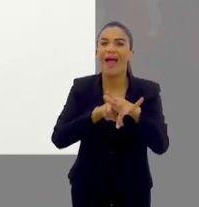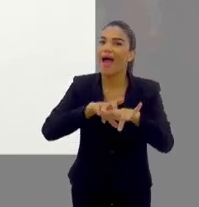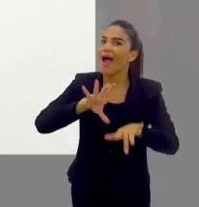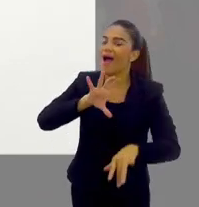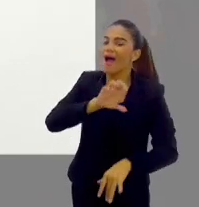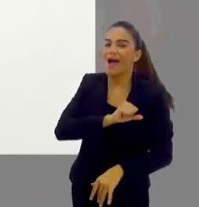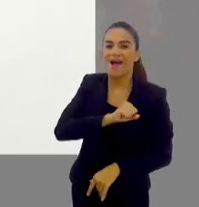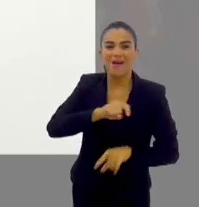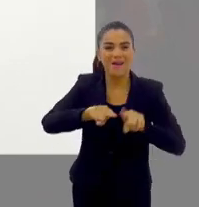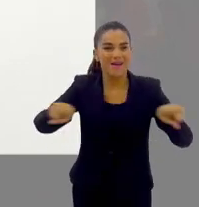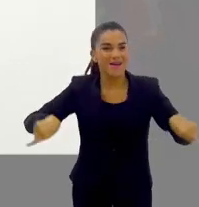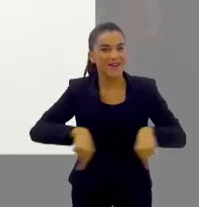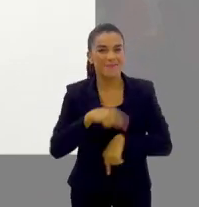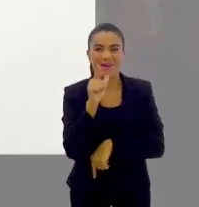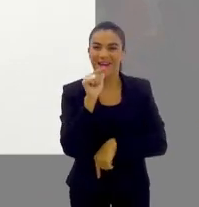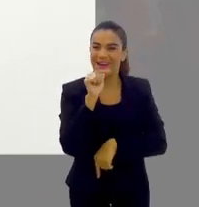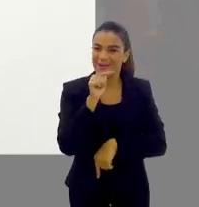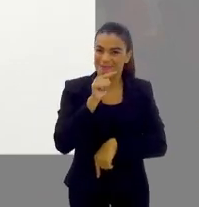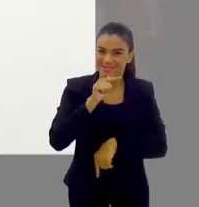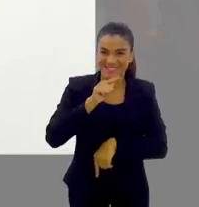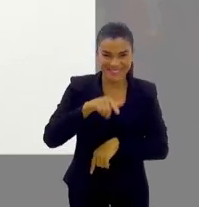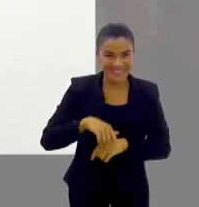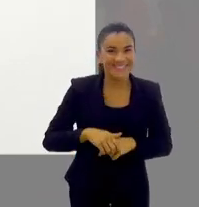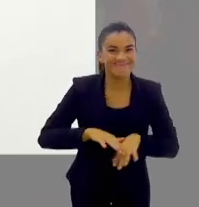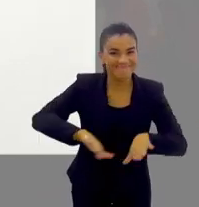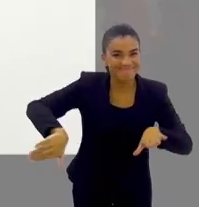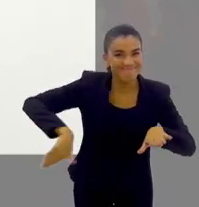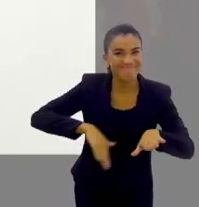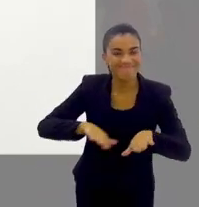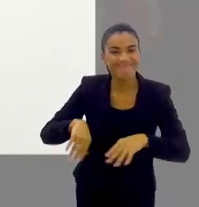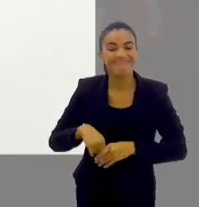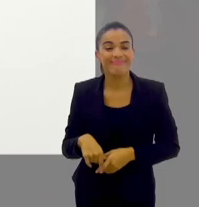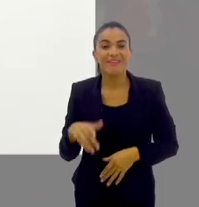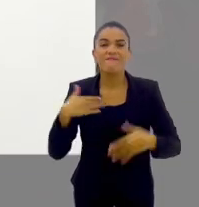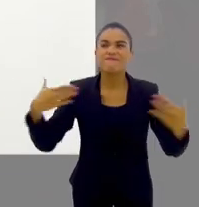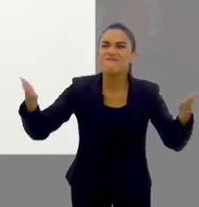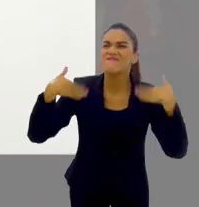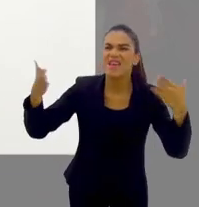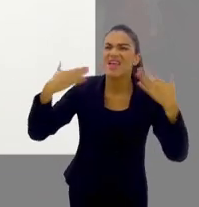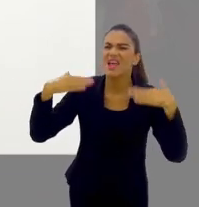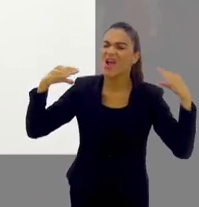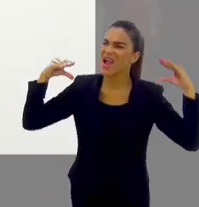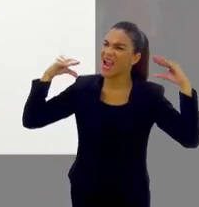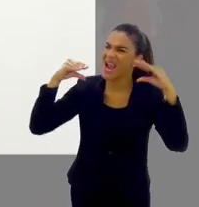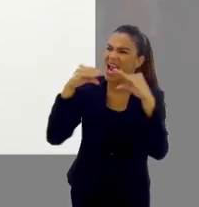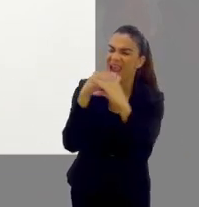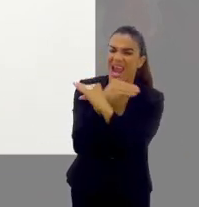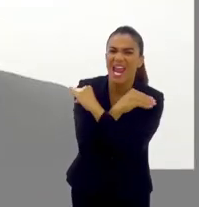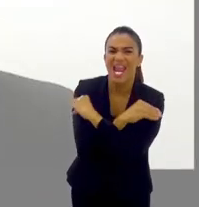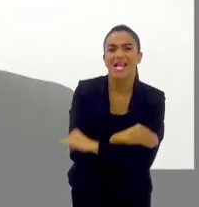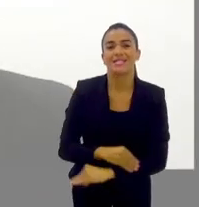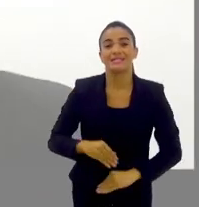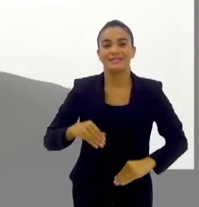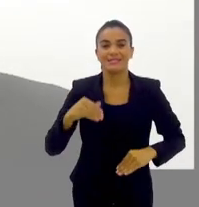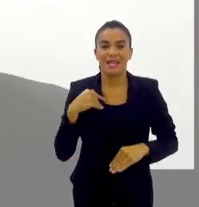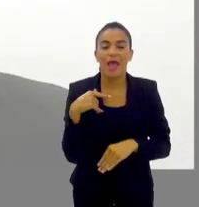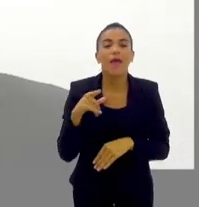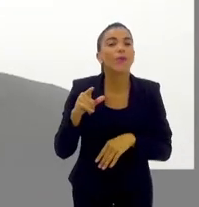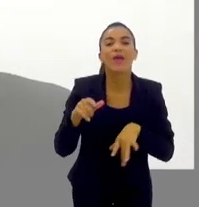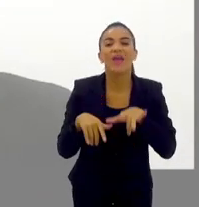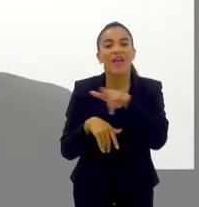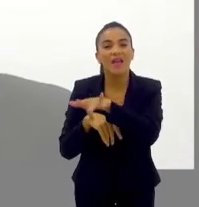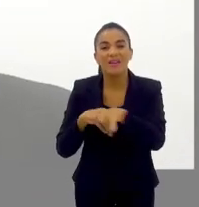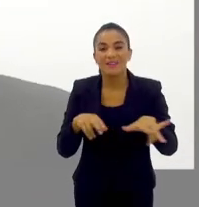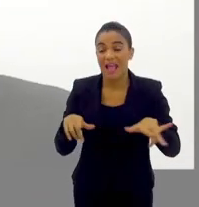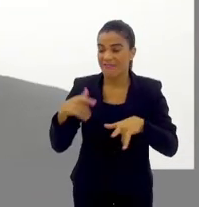assim, de piscina. Ele não gosta muito de praia, mas ele gosta de piscina, né? Então, tá no verão, clima mais quente, ele igual a gente que gosta de